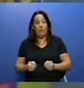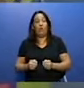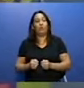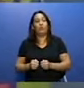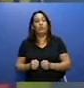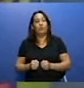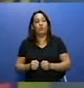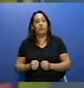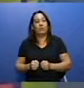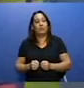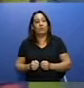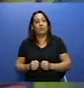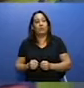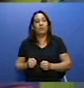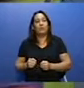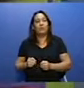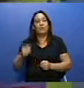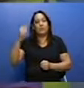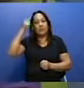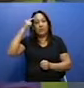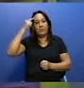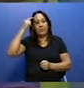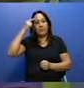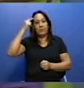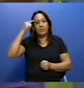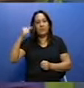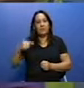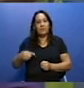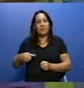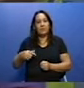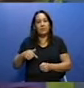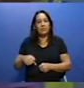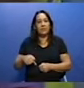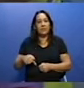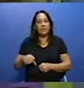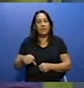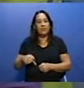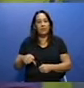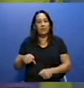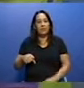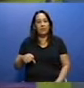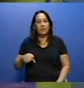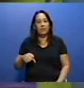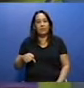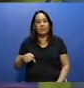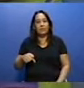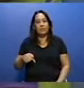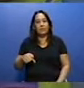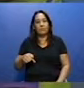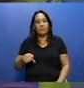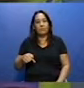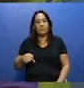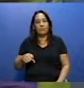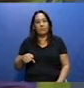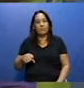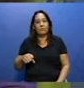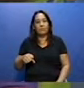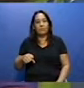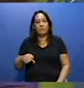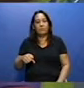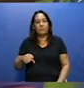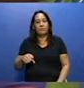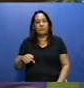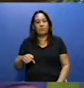ó, na 17ª. Vamos lá. Eu vou contar até chegar no 23, na